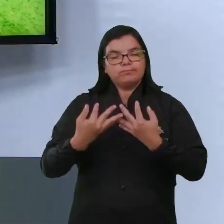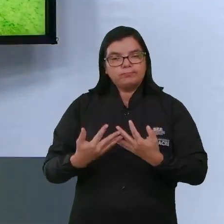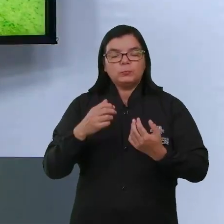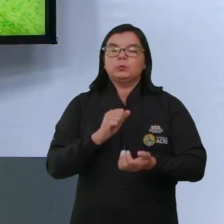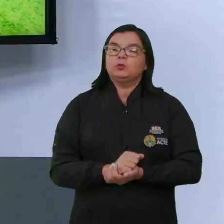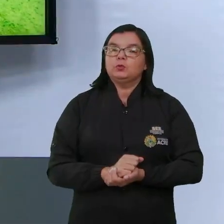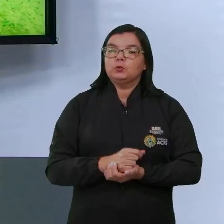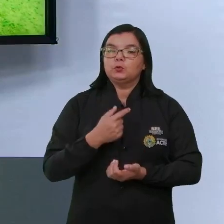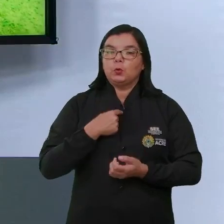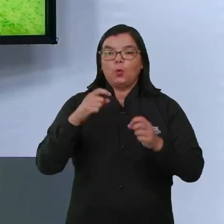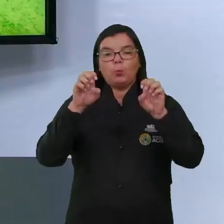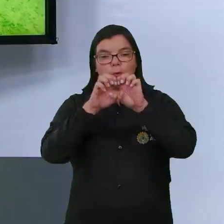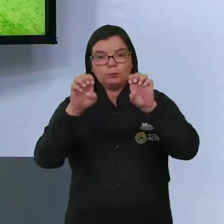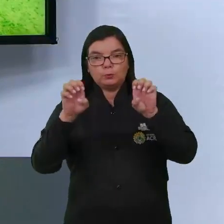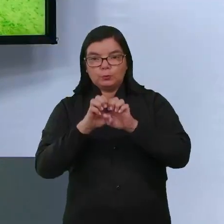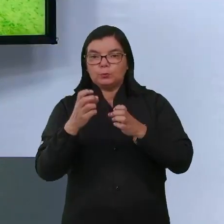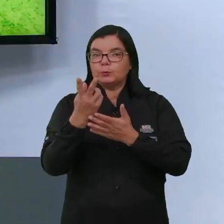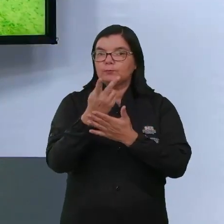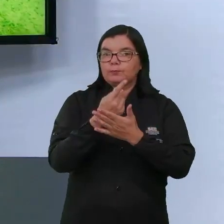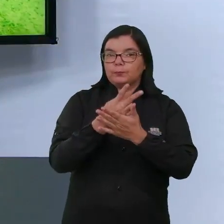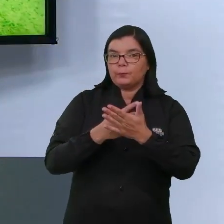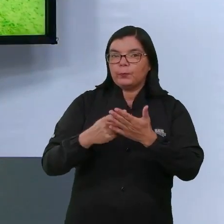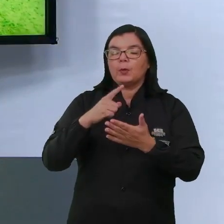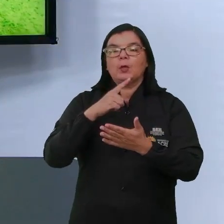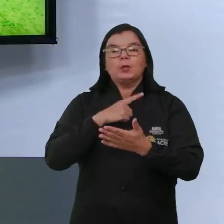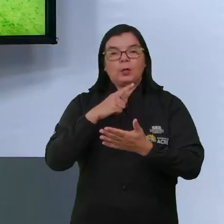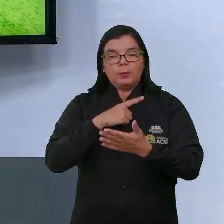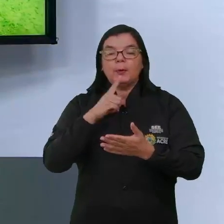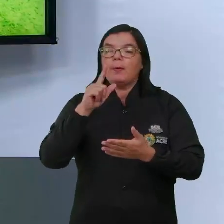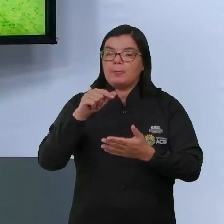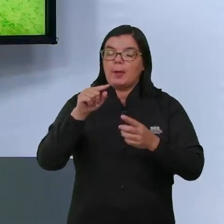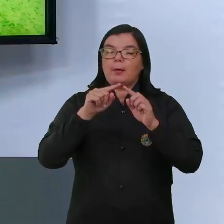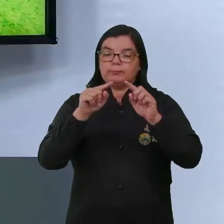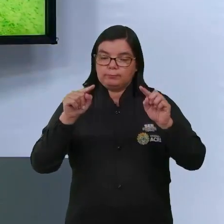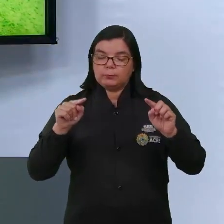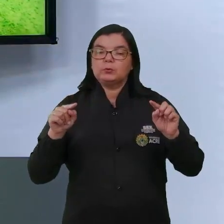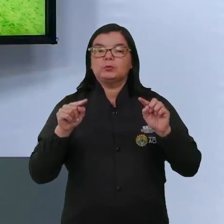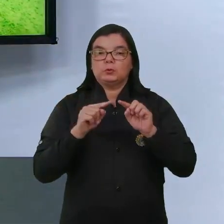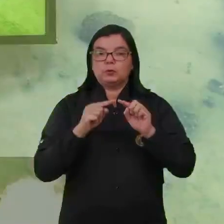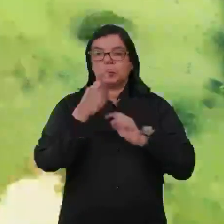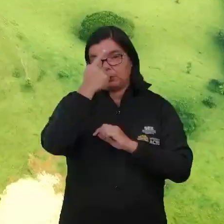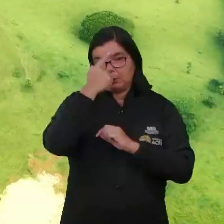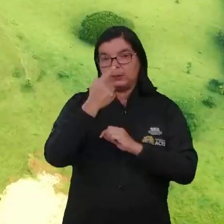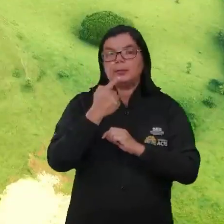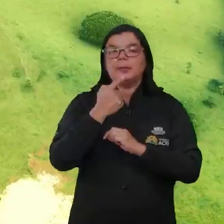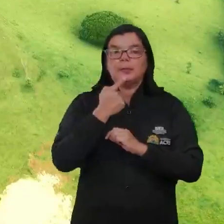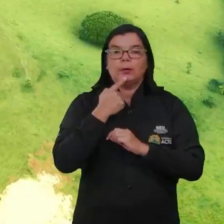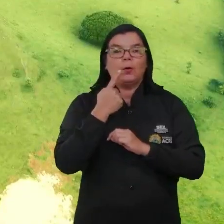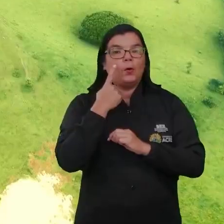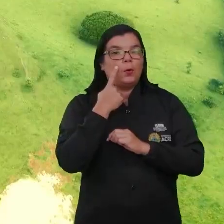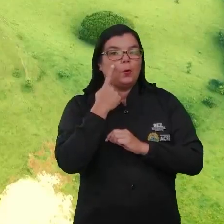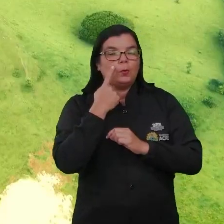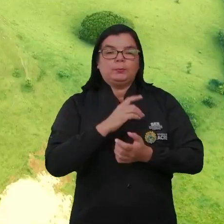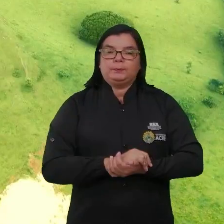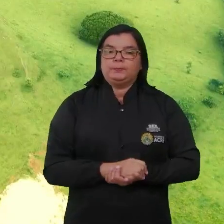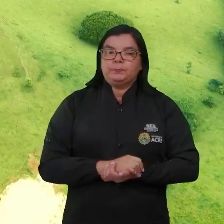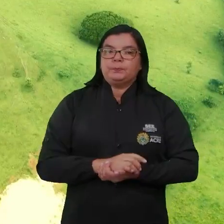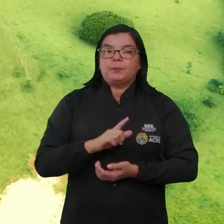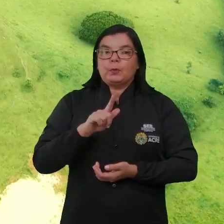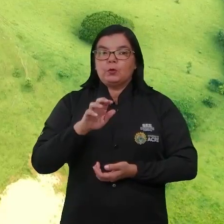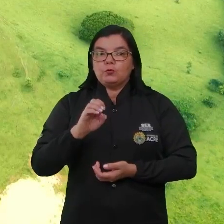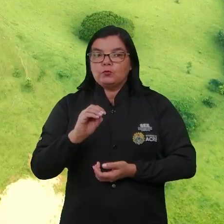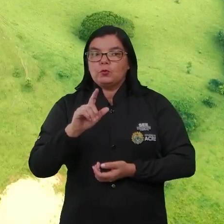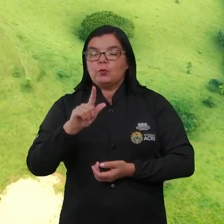sobre os geoglifos, temos mais uma forma geométrica registrada aqui na imagem. E olha só, os